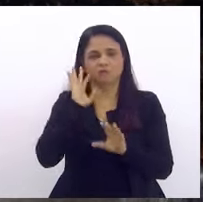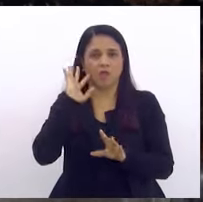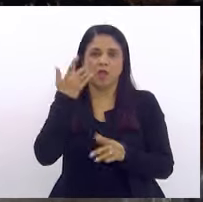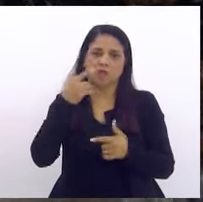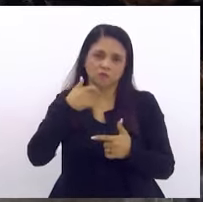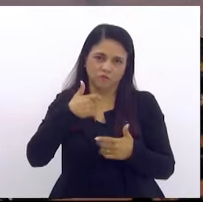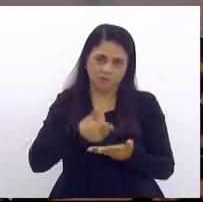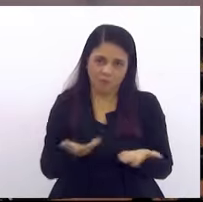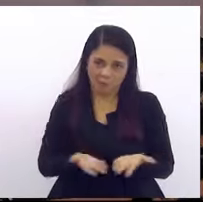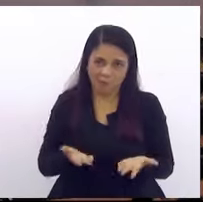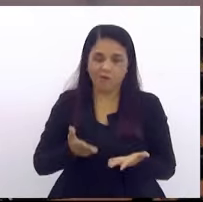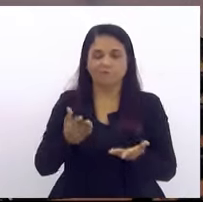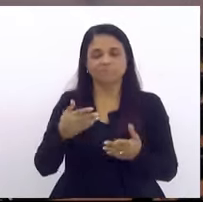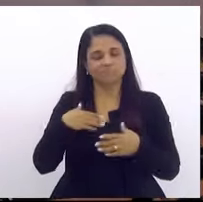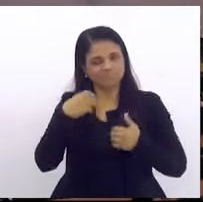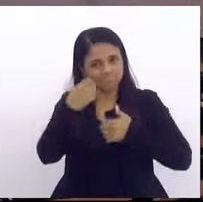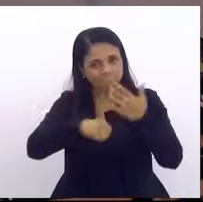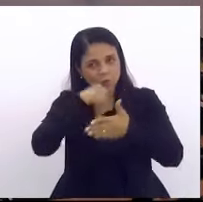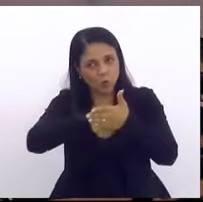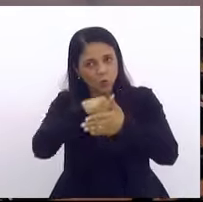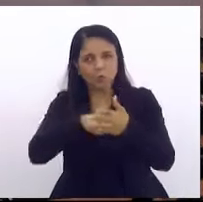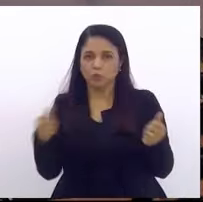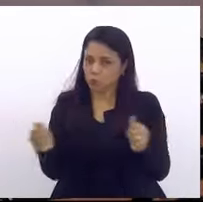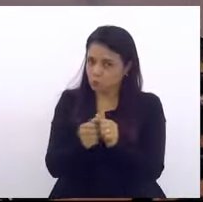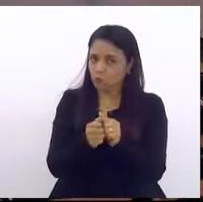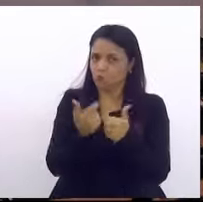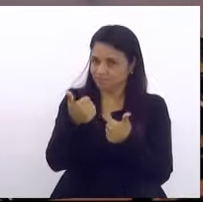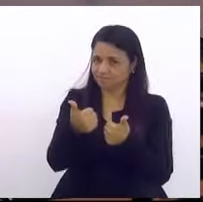comigo, estamos juntos nessa luta. Obrigada, presidente.